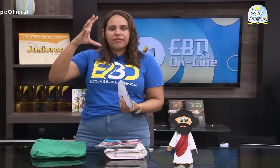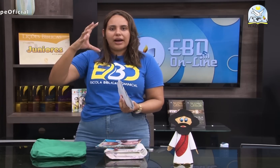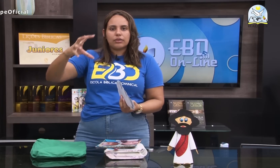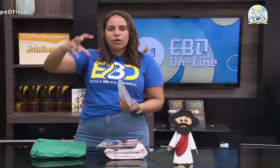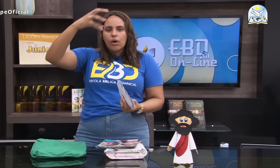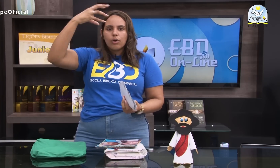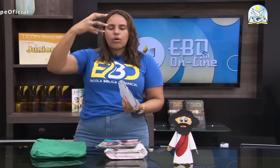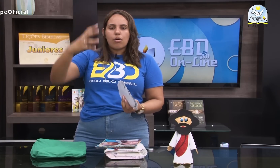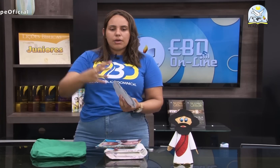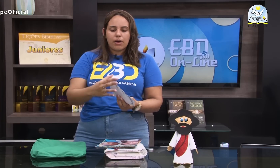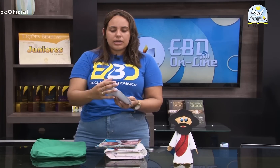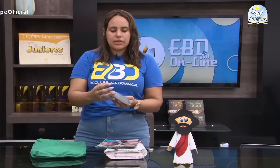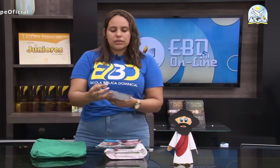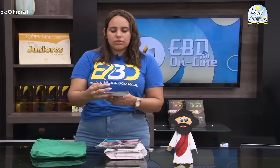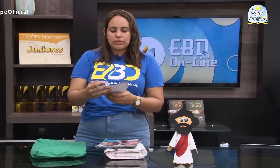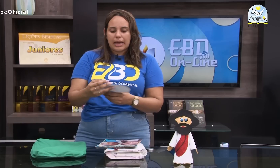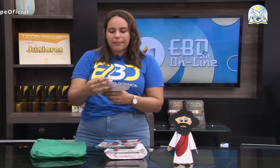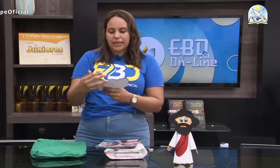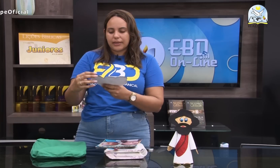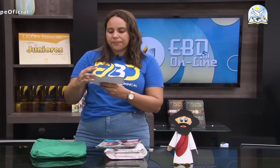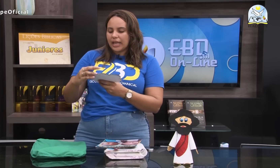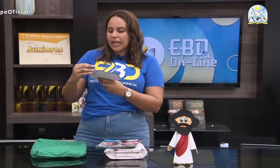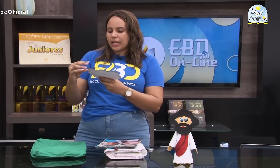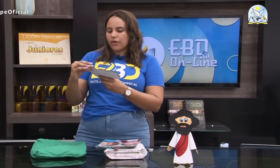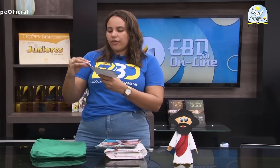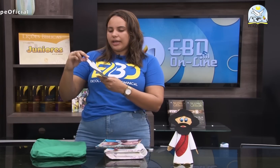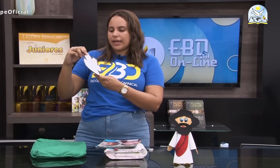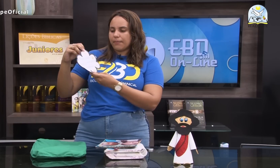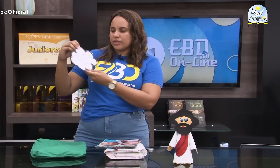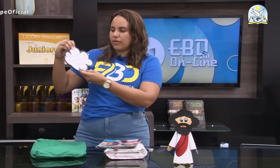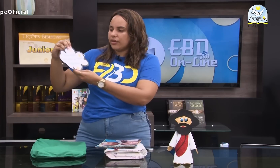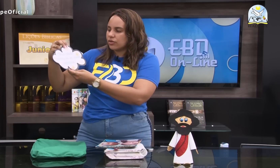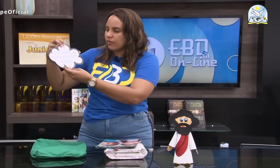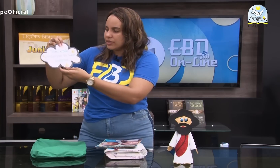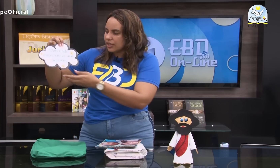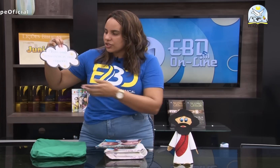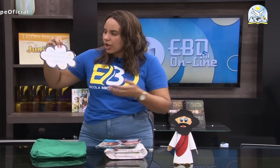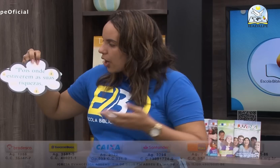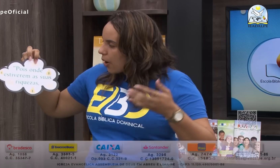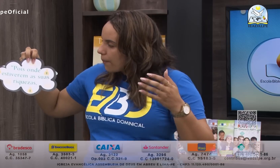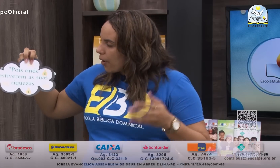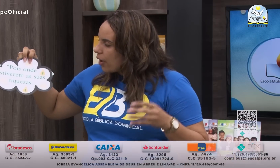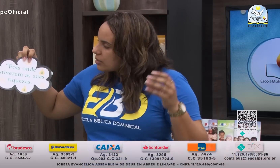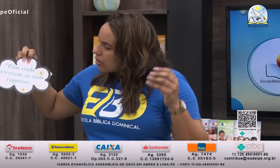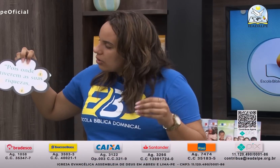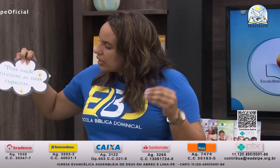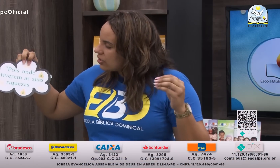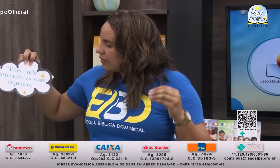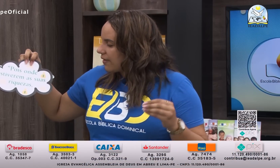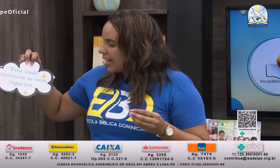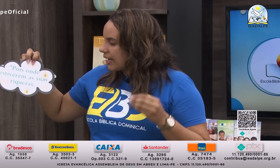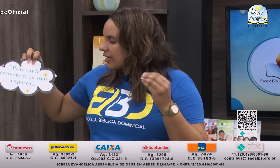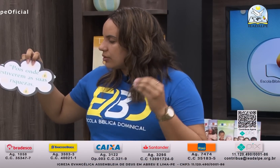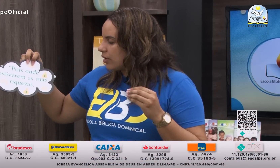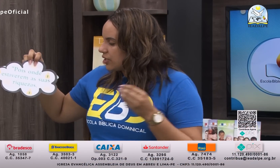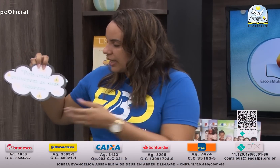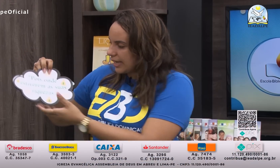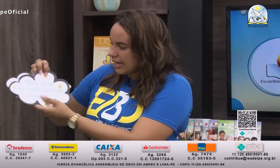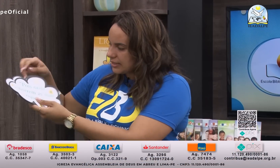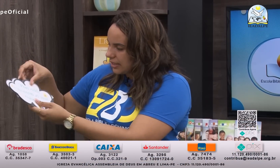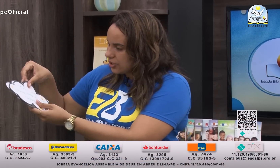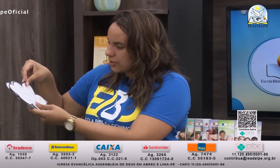da sala de aula, de fato, com memorizando na mente. E eu vou ler aqui mais uma vez com vocês. Pois onde estiverem as